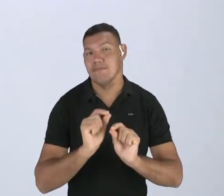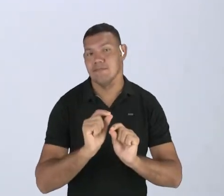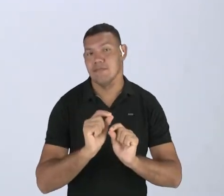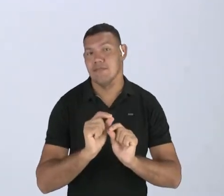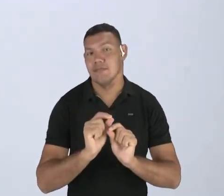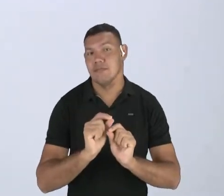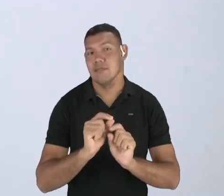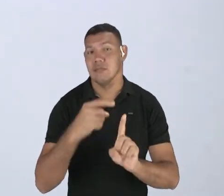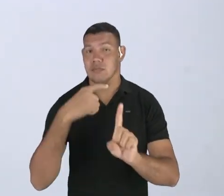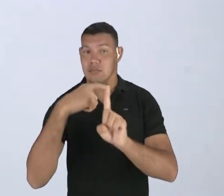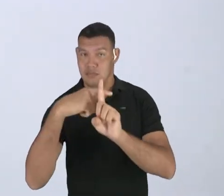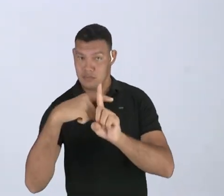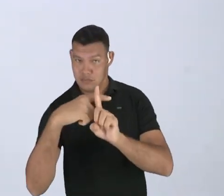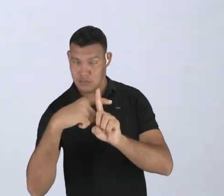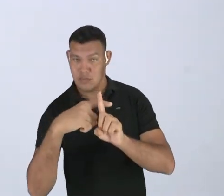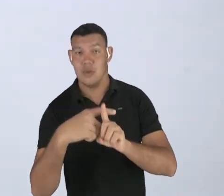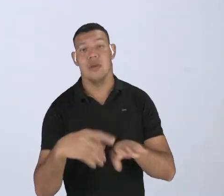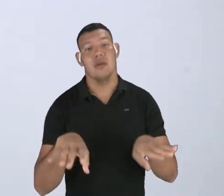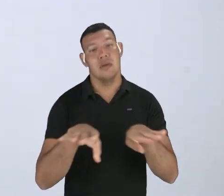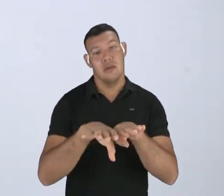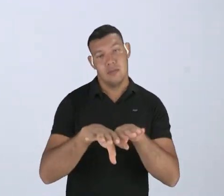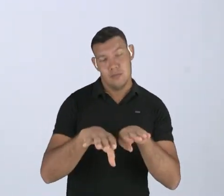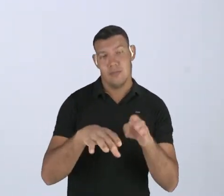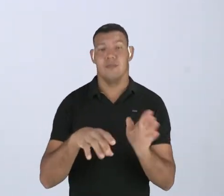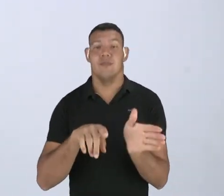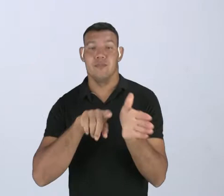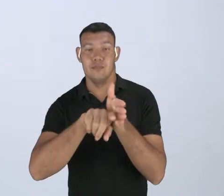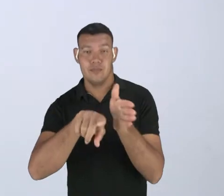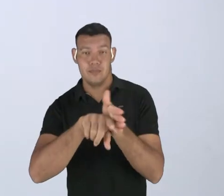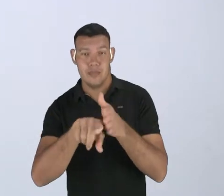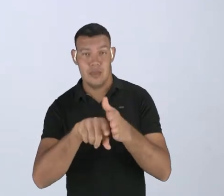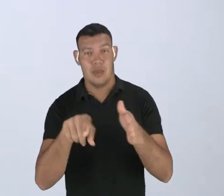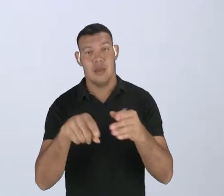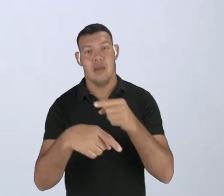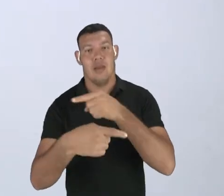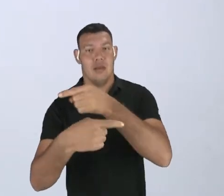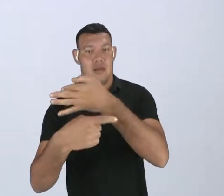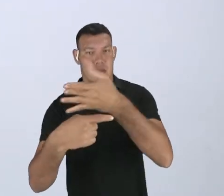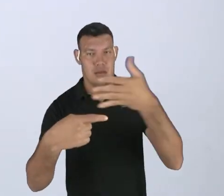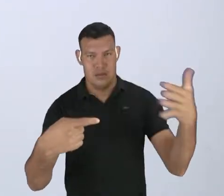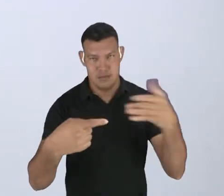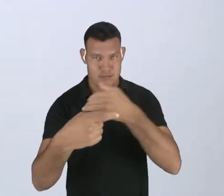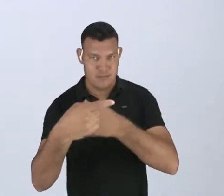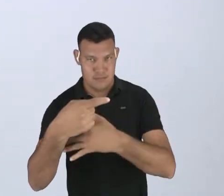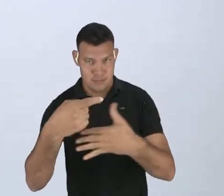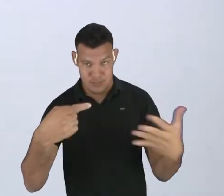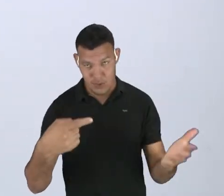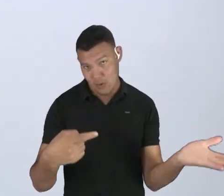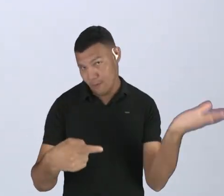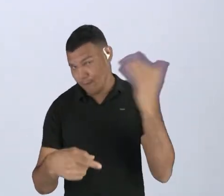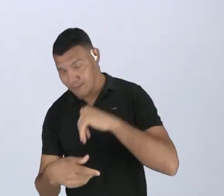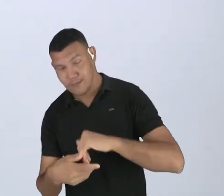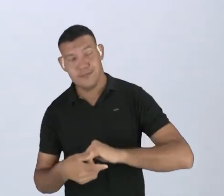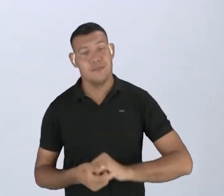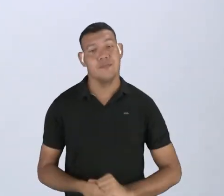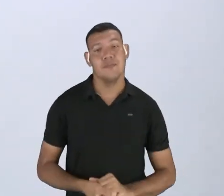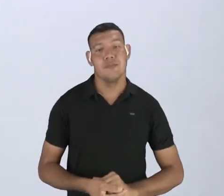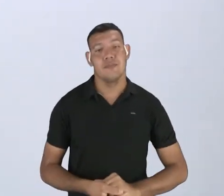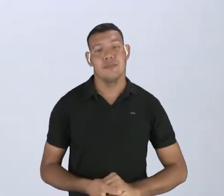de adição e subtração com números fracionários. Vamos lá?